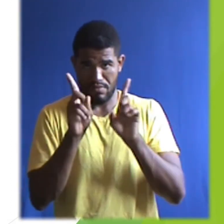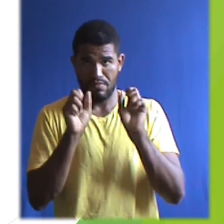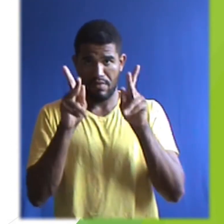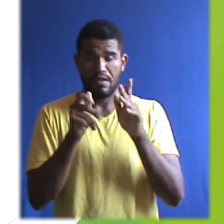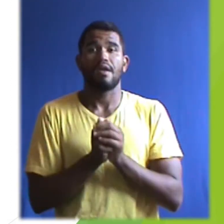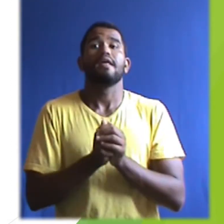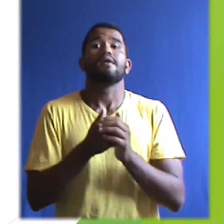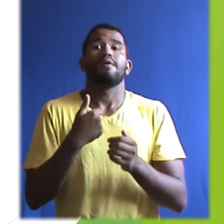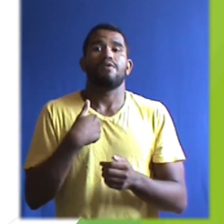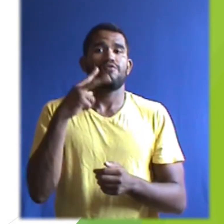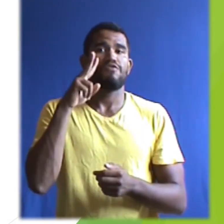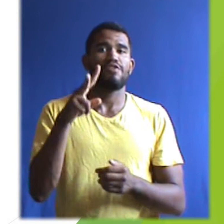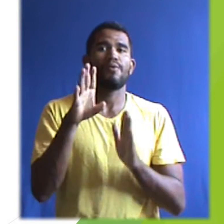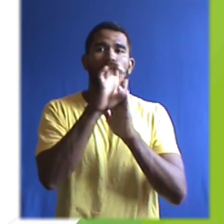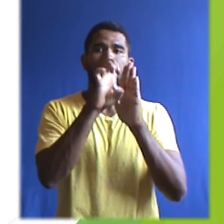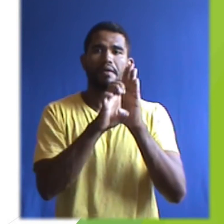conteúdo.